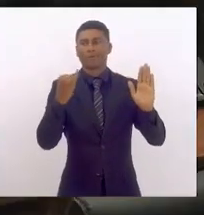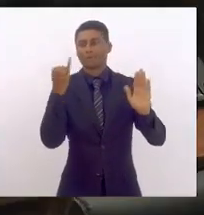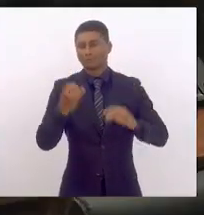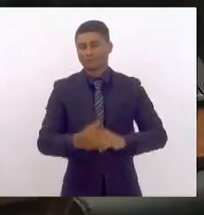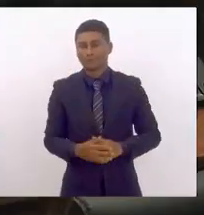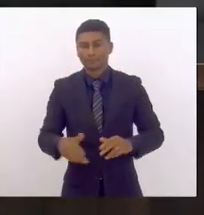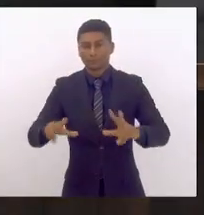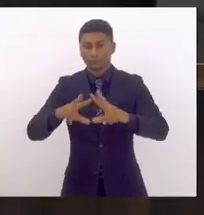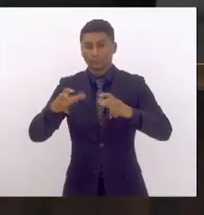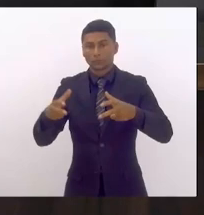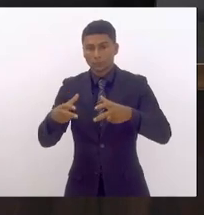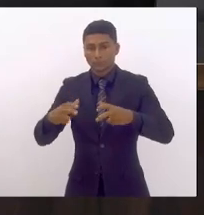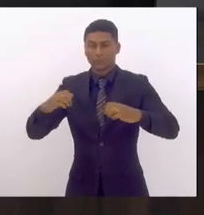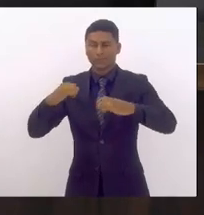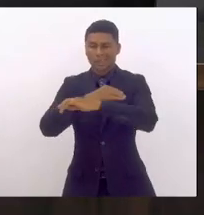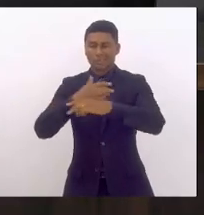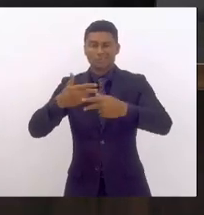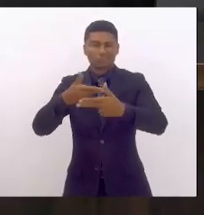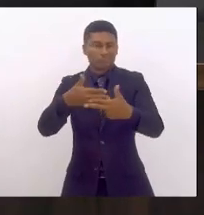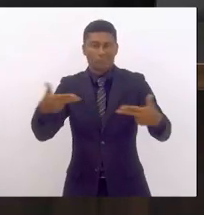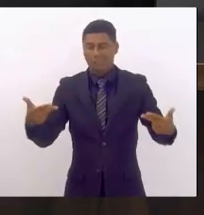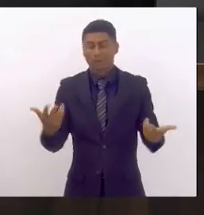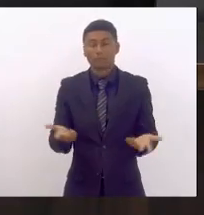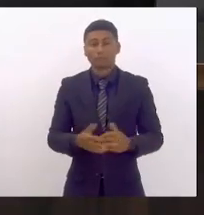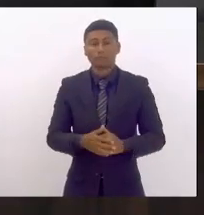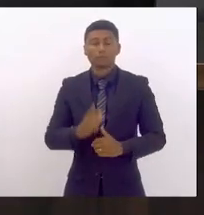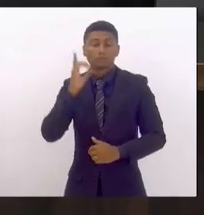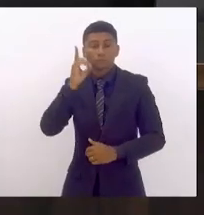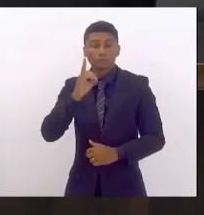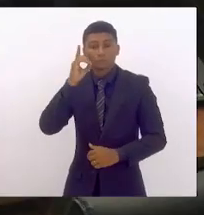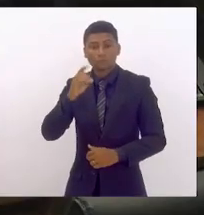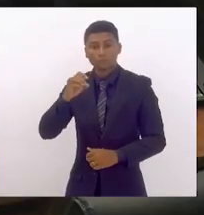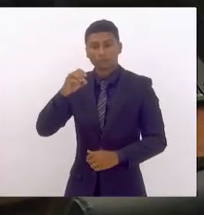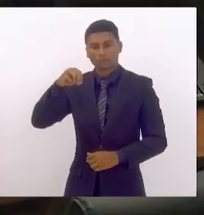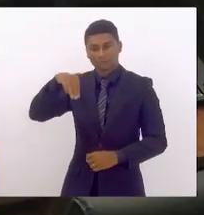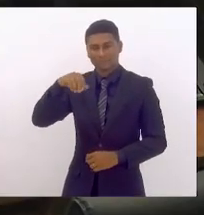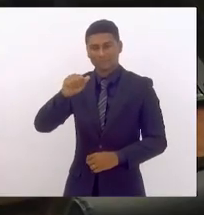Marta Rocha pela comissão de assuntos municipais deputado Carlos Macedo